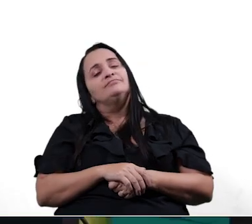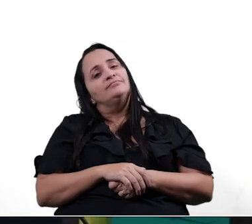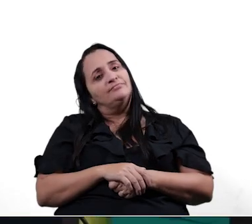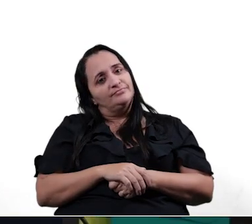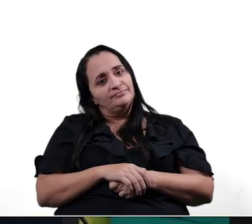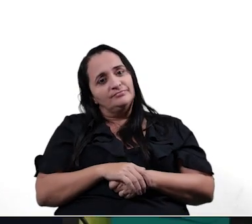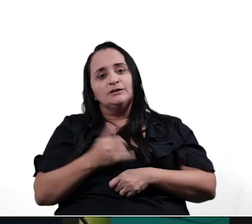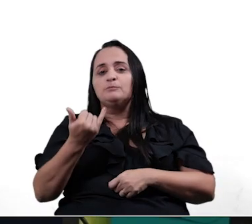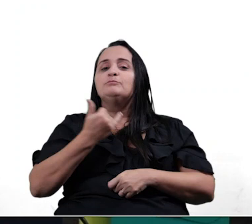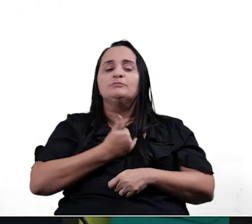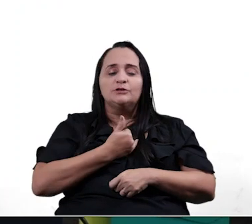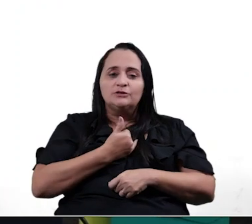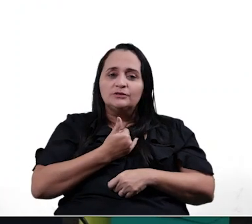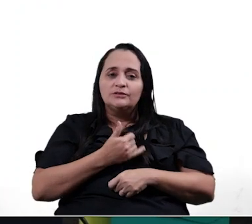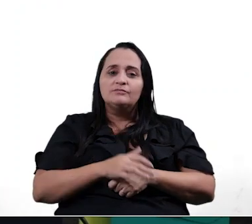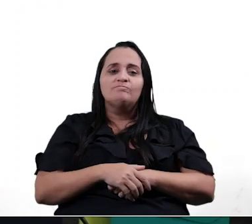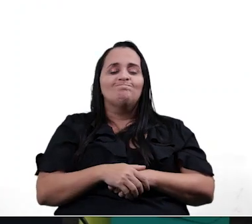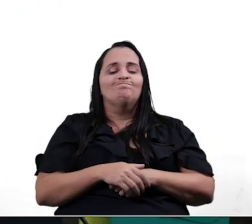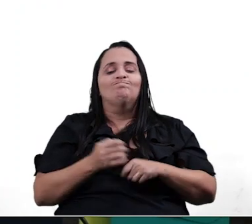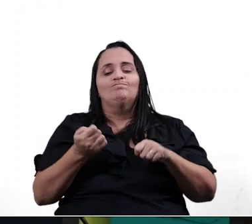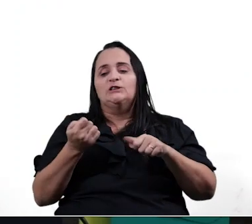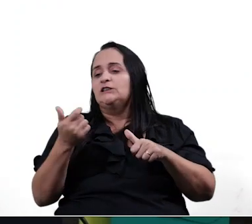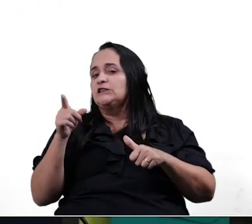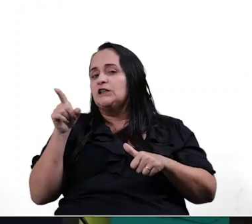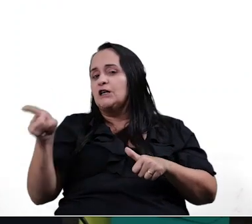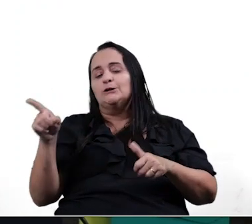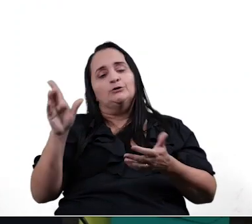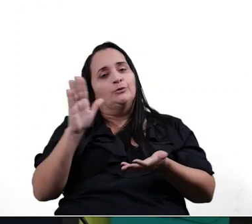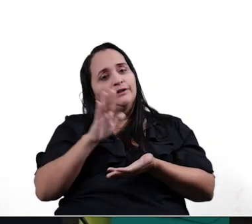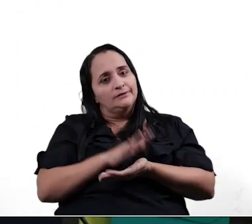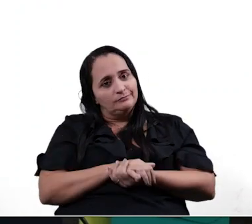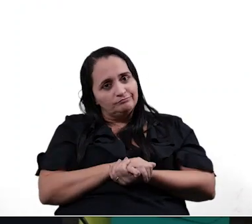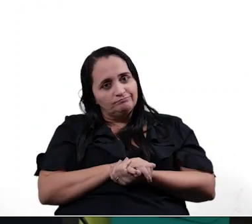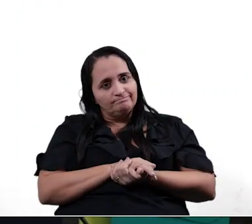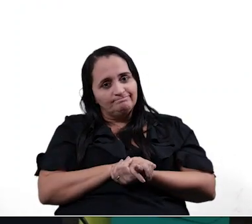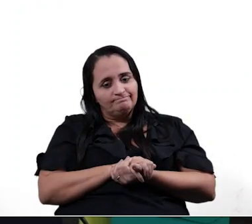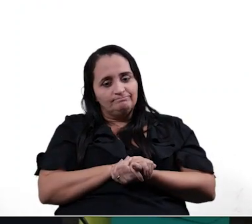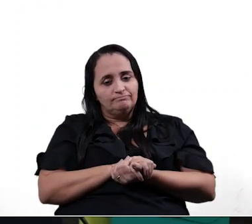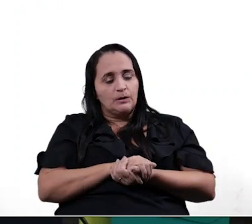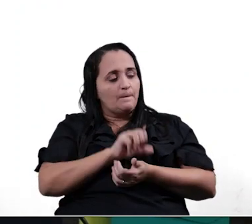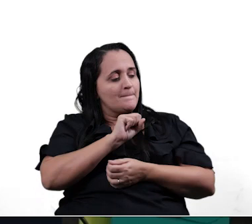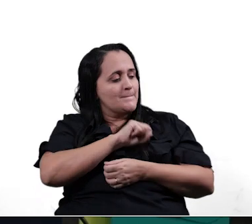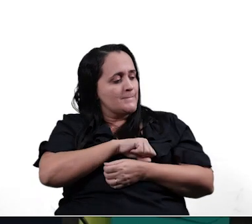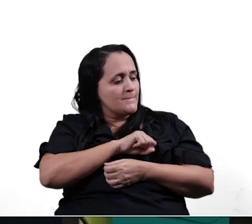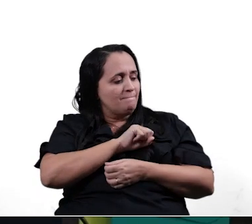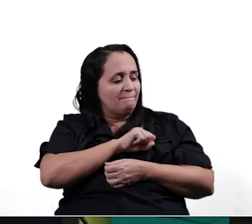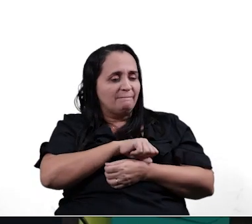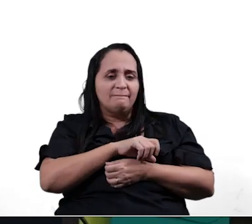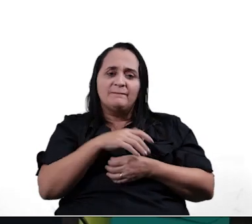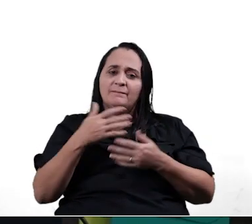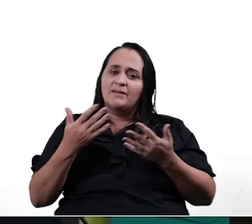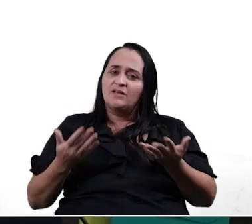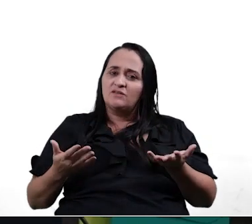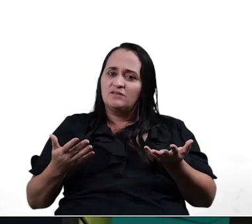Me digam. Foi enganada, não foi? Enganada pelo lobo malvado, que convenceu